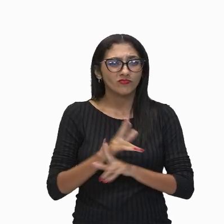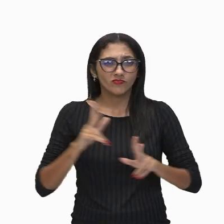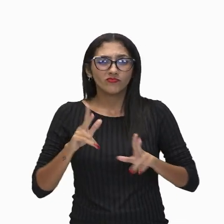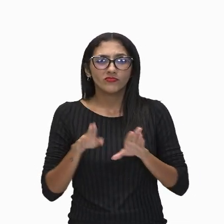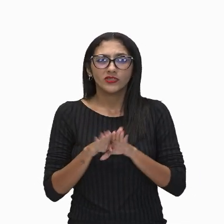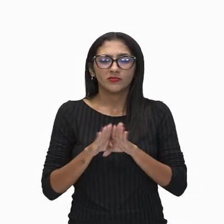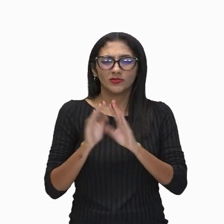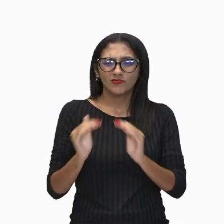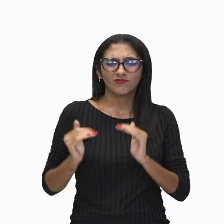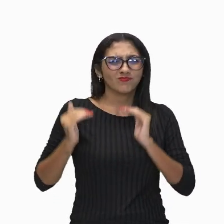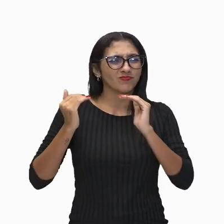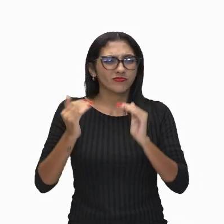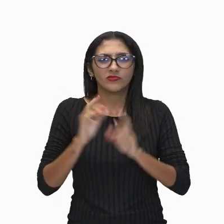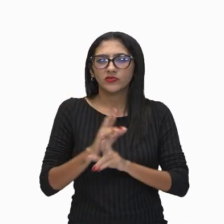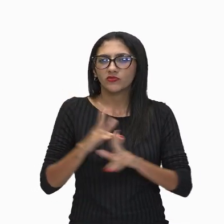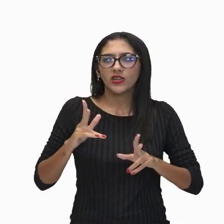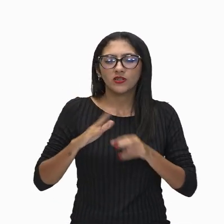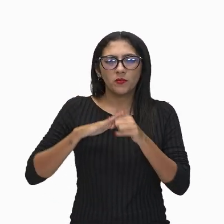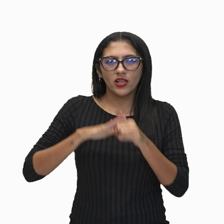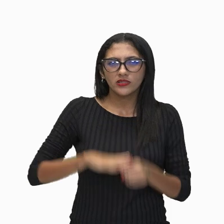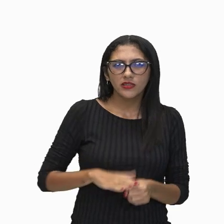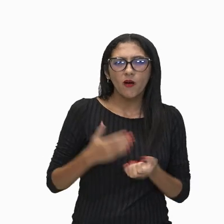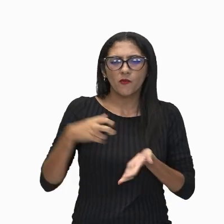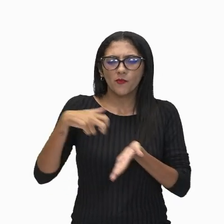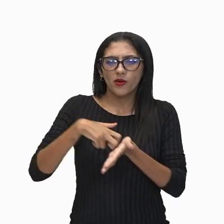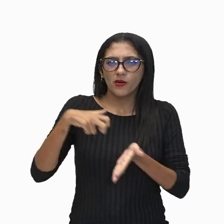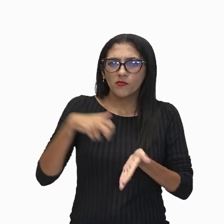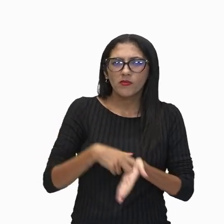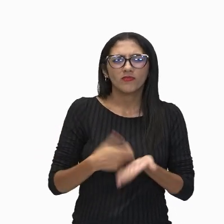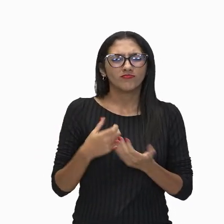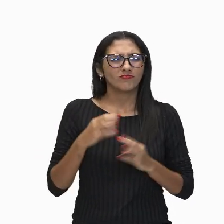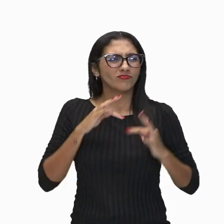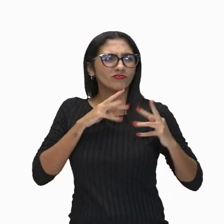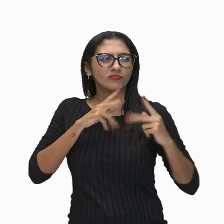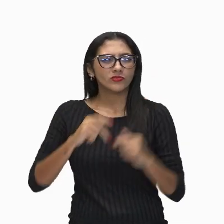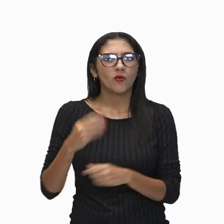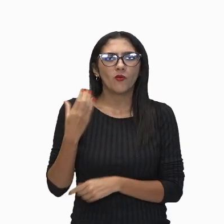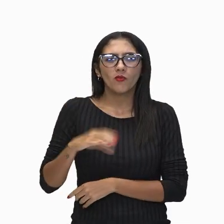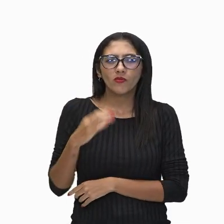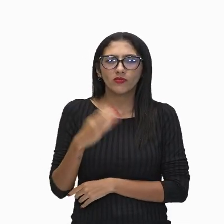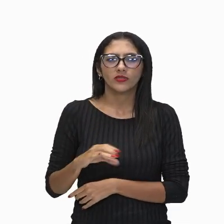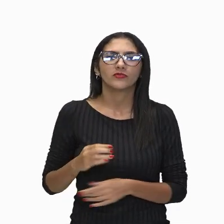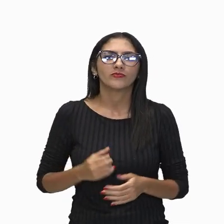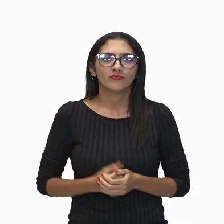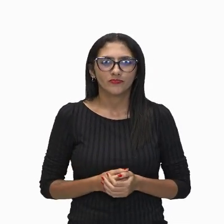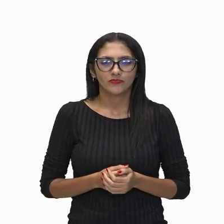da humilhação, da tortura, do horror. Retiramos